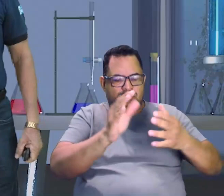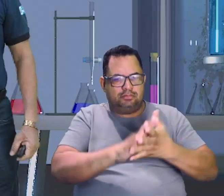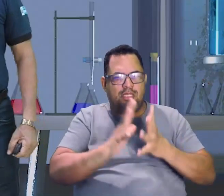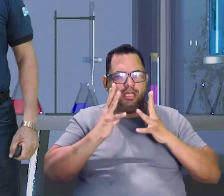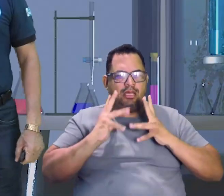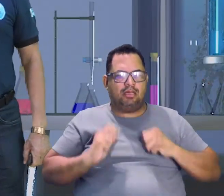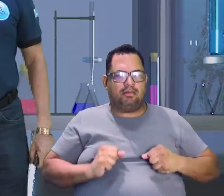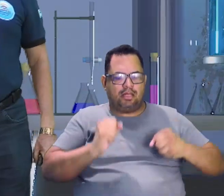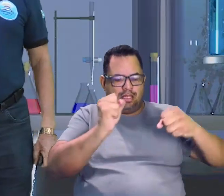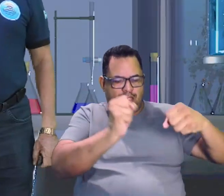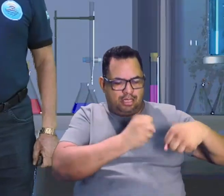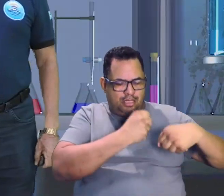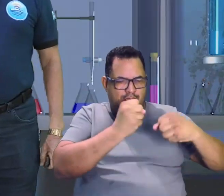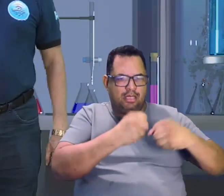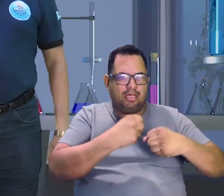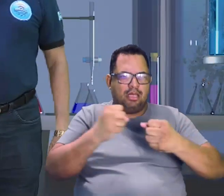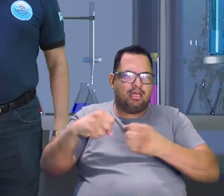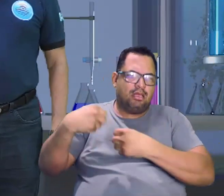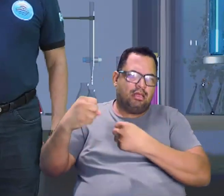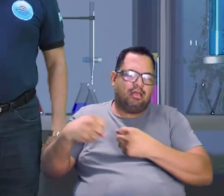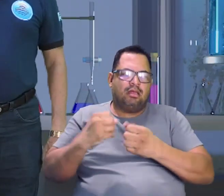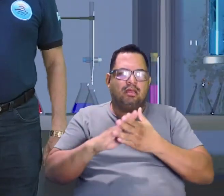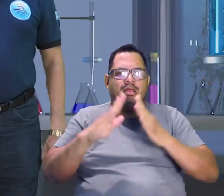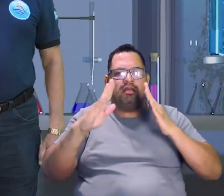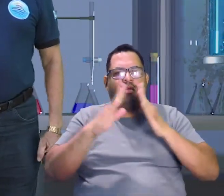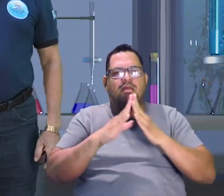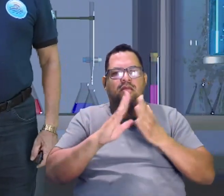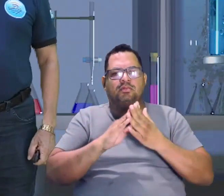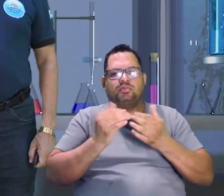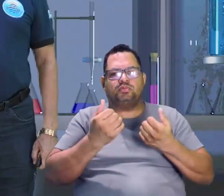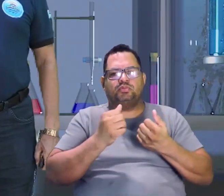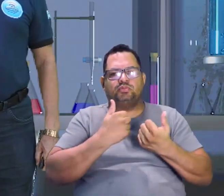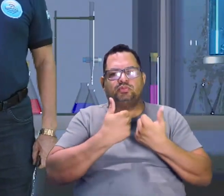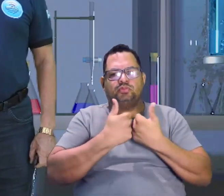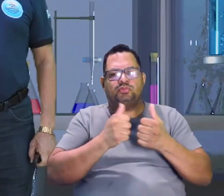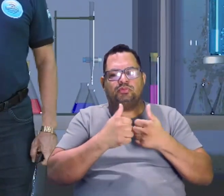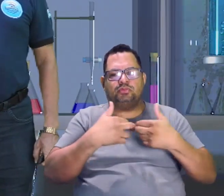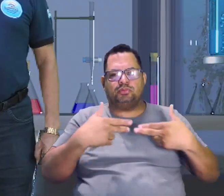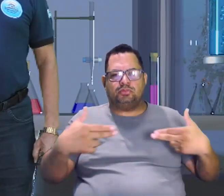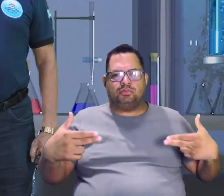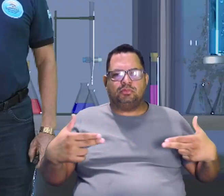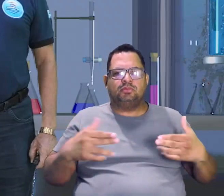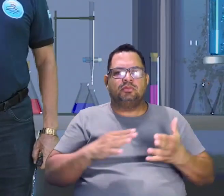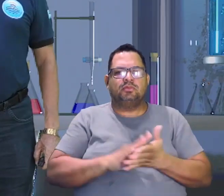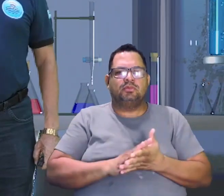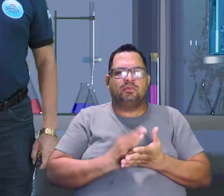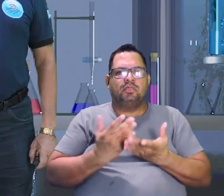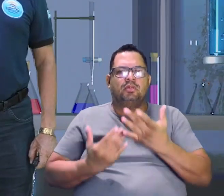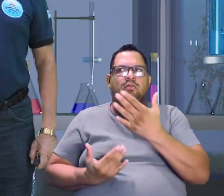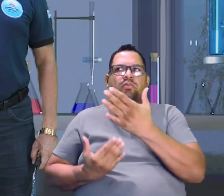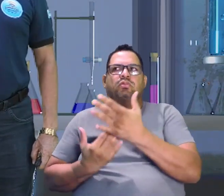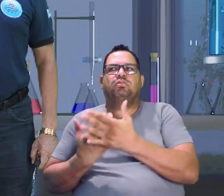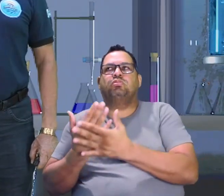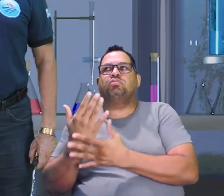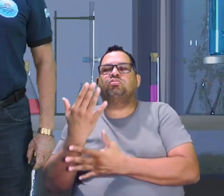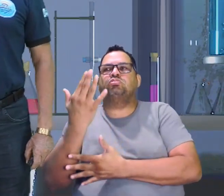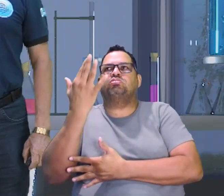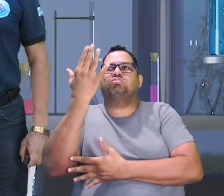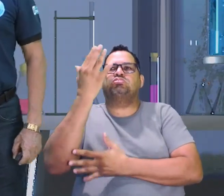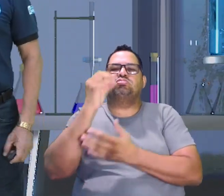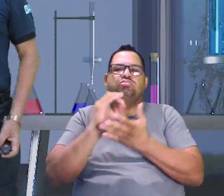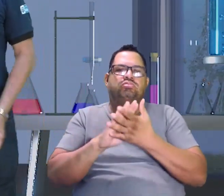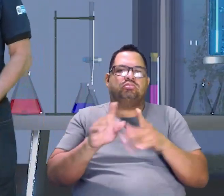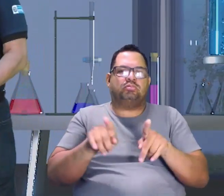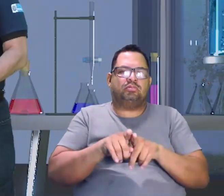nos nossos transportes lá pela combustão do motor, querendo ou não, também pelos gases poluentes que são emitidos